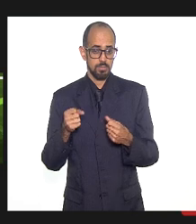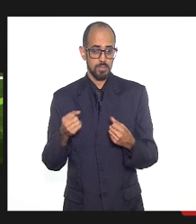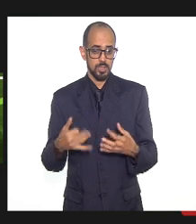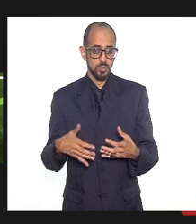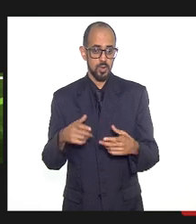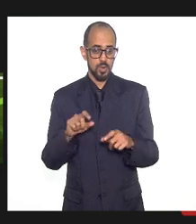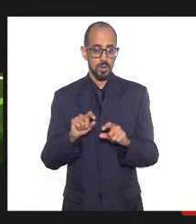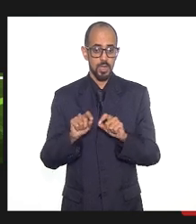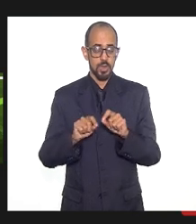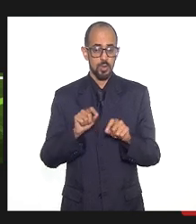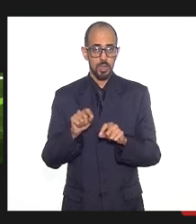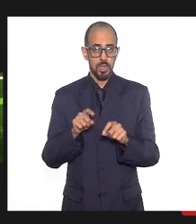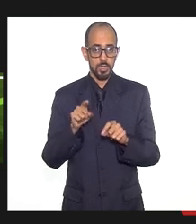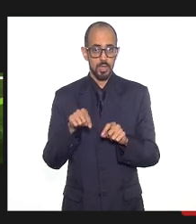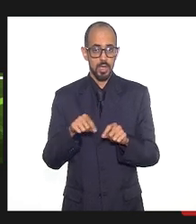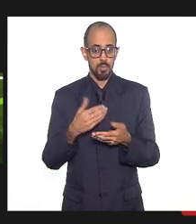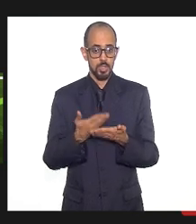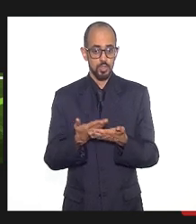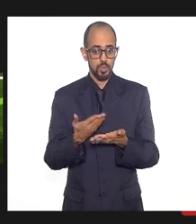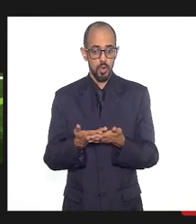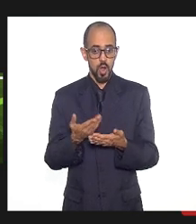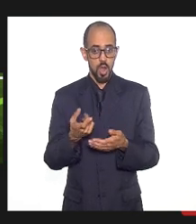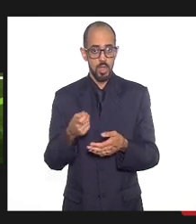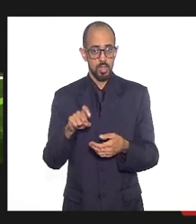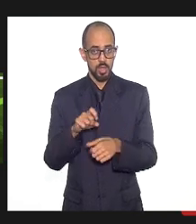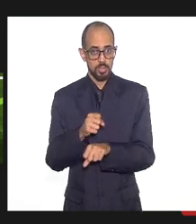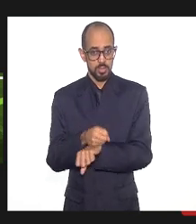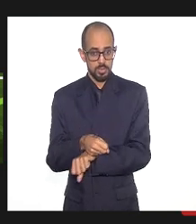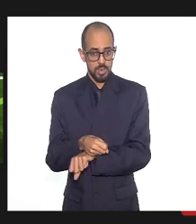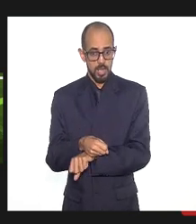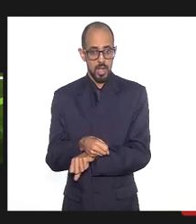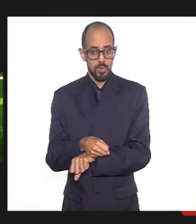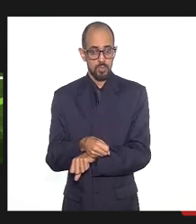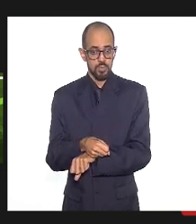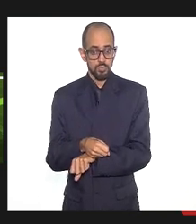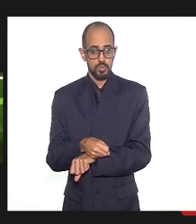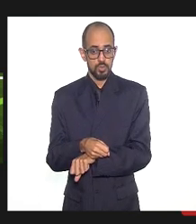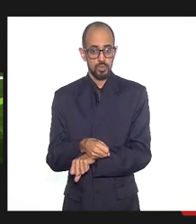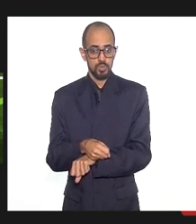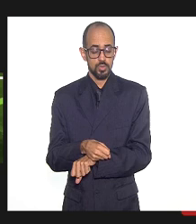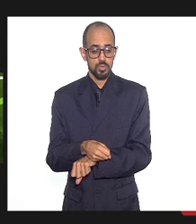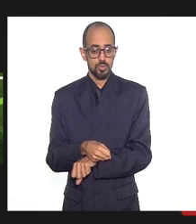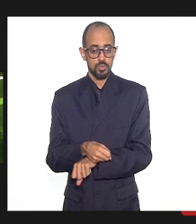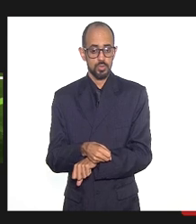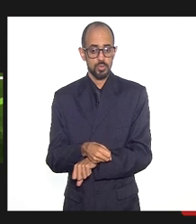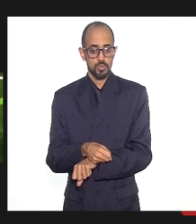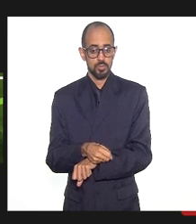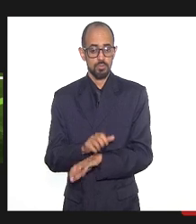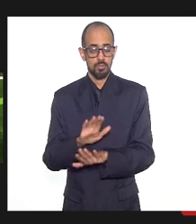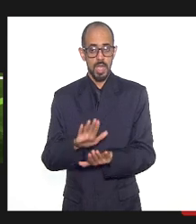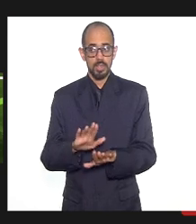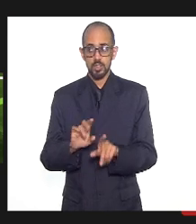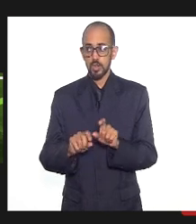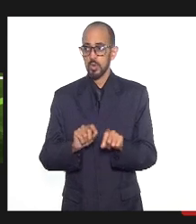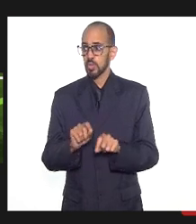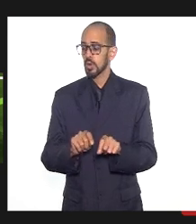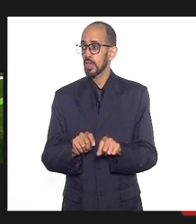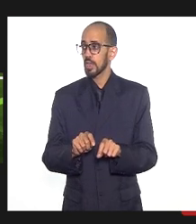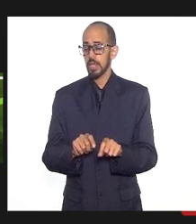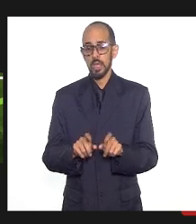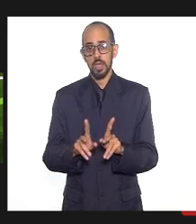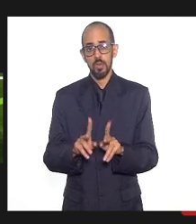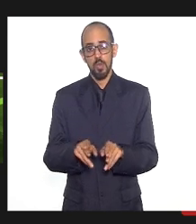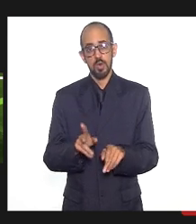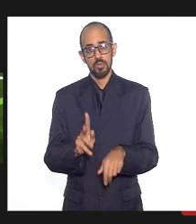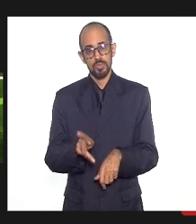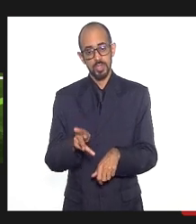é uma escola quilombola, segundo segmento, mas, como sempre, só